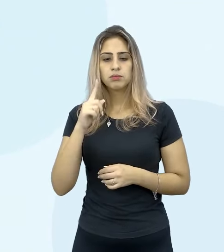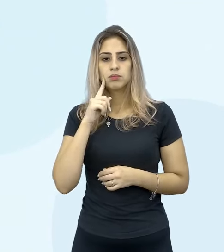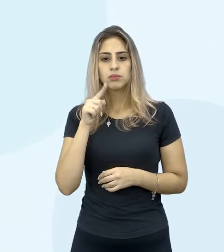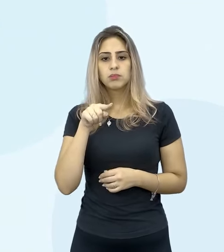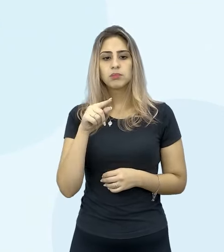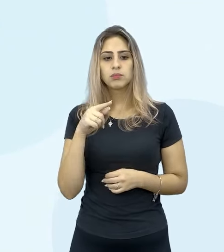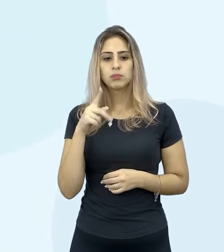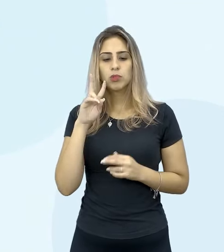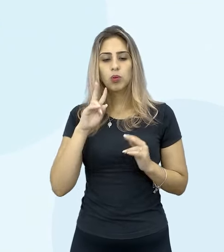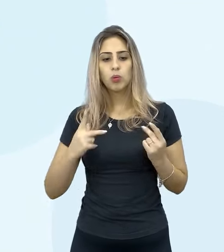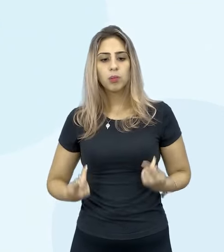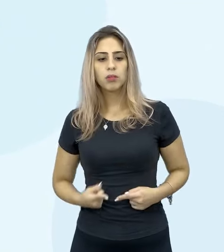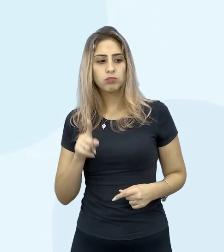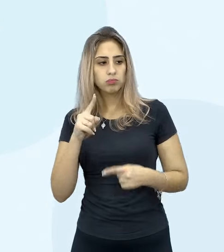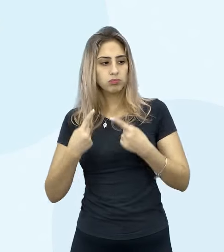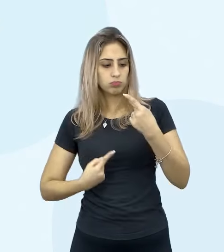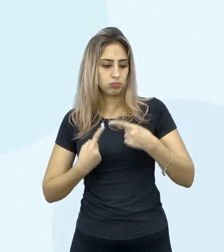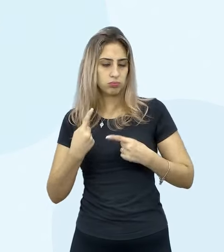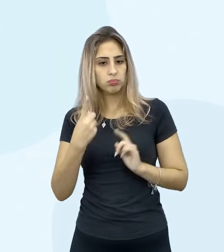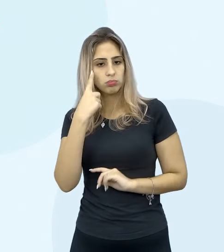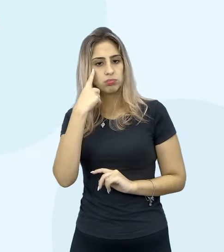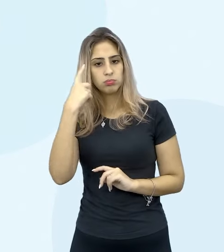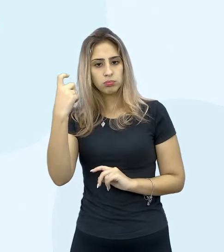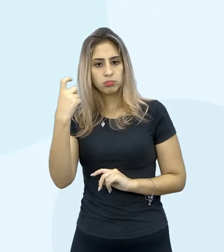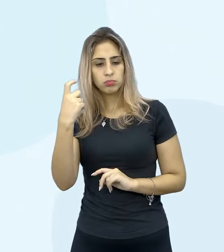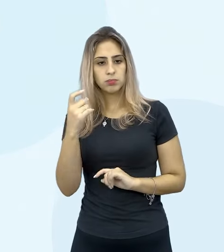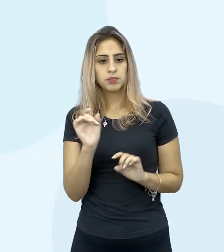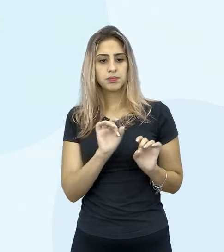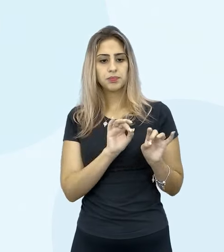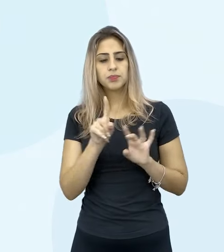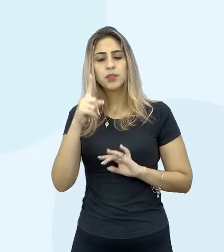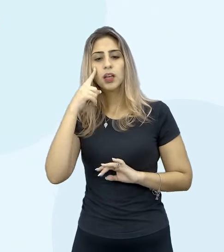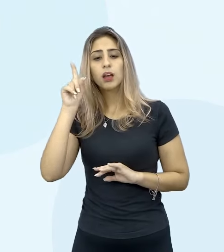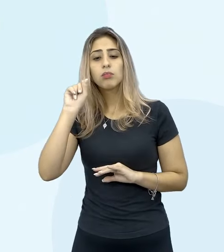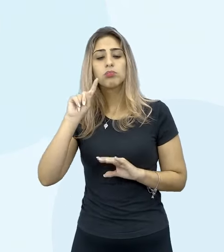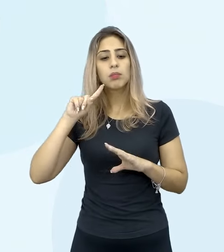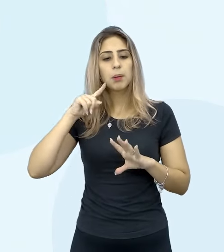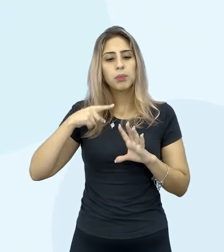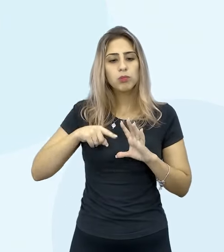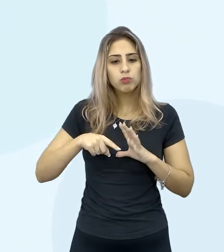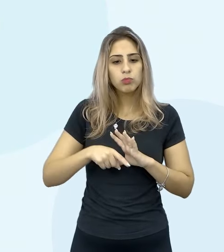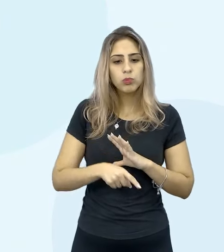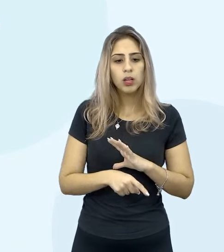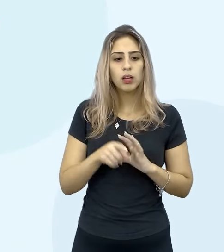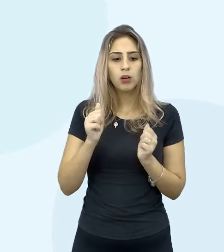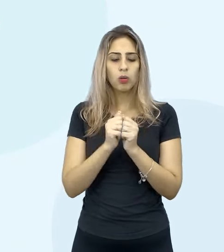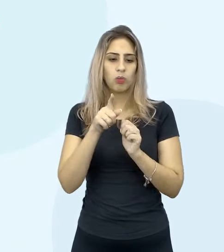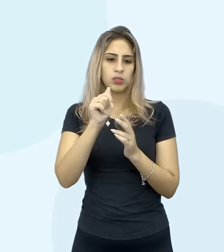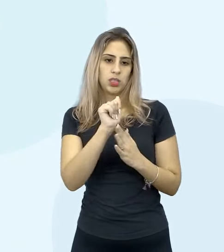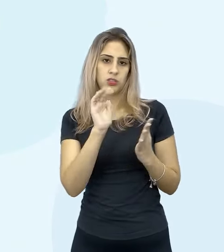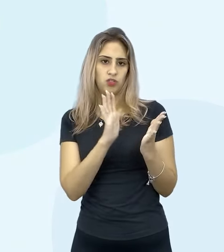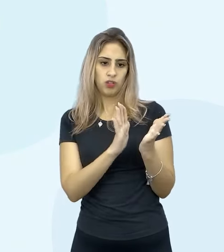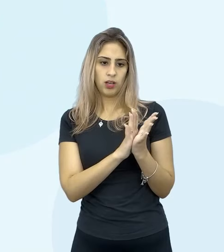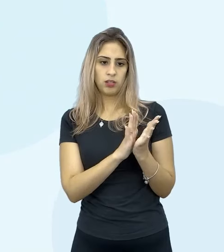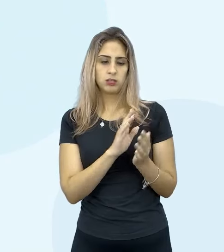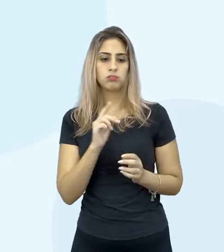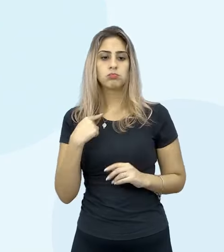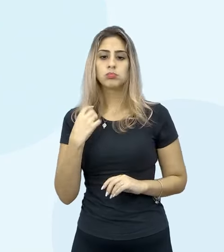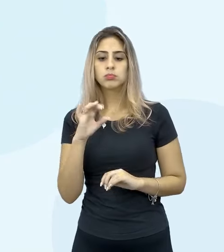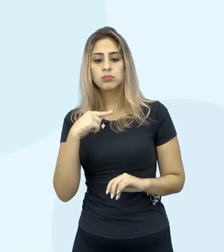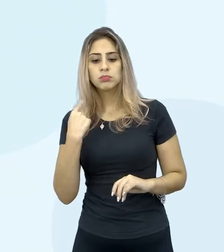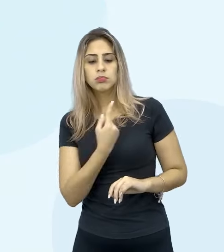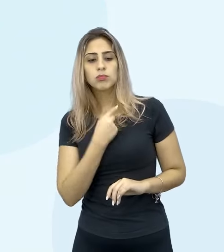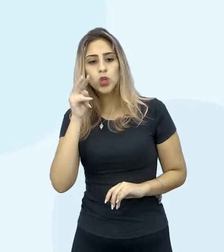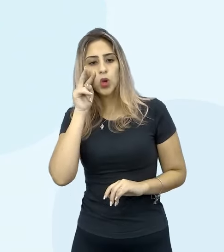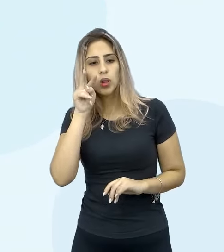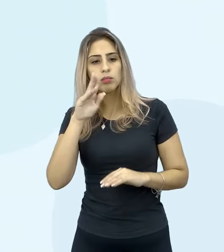foi amplamente discutida. A ideia, então, aqui vai ser aprofundar com as atividades, né? Então, se a gente olhar para